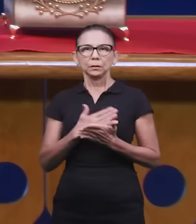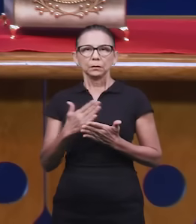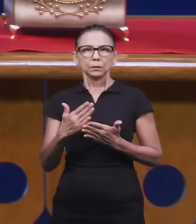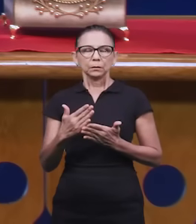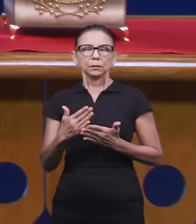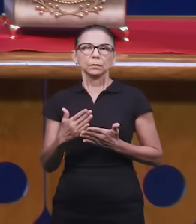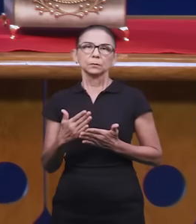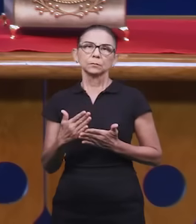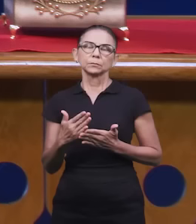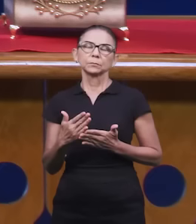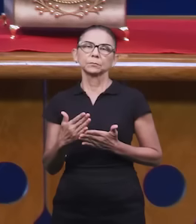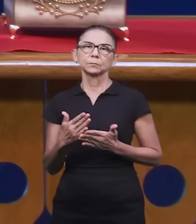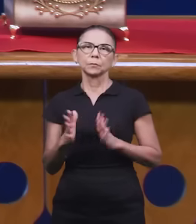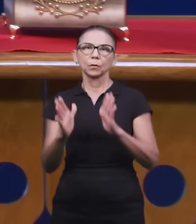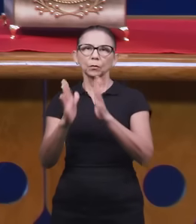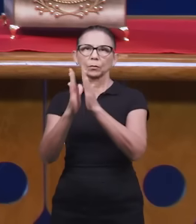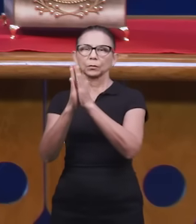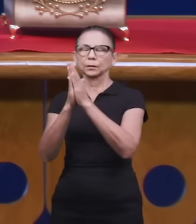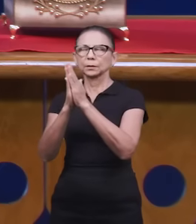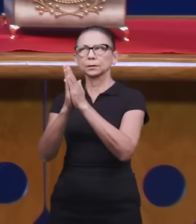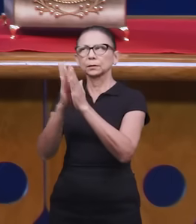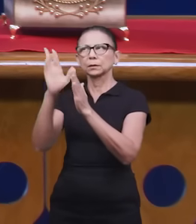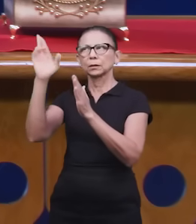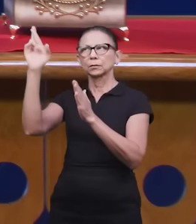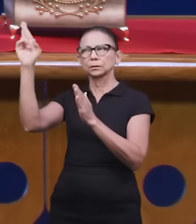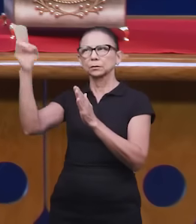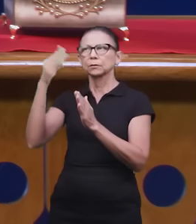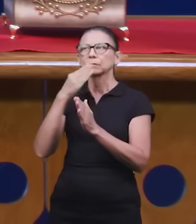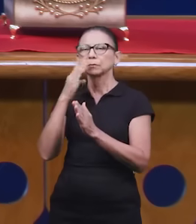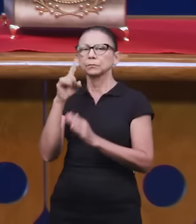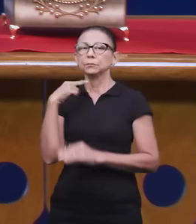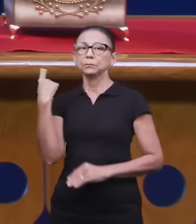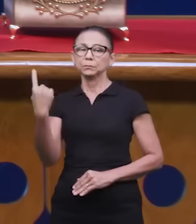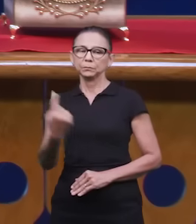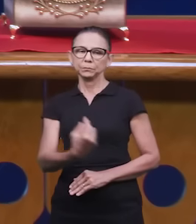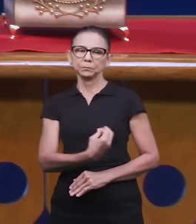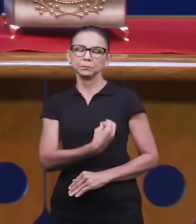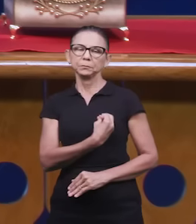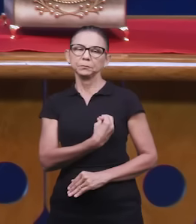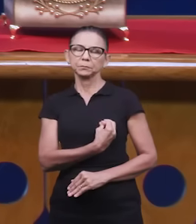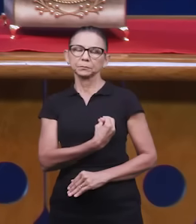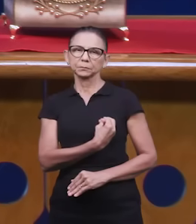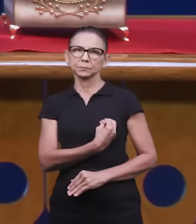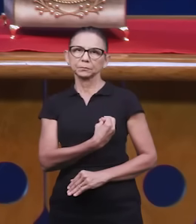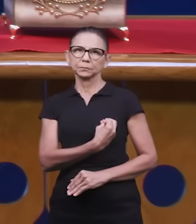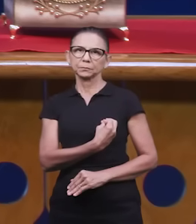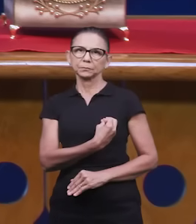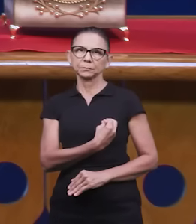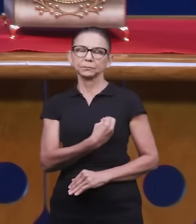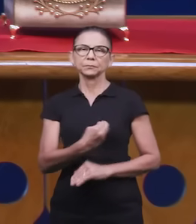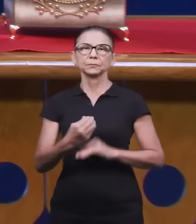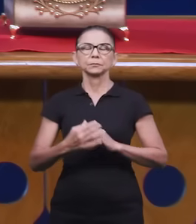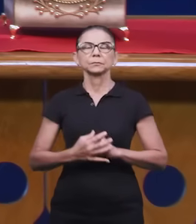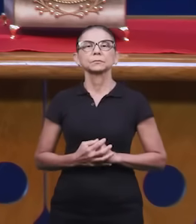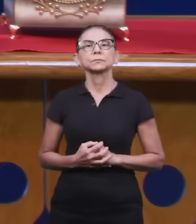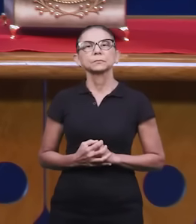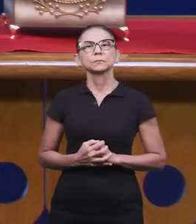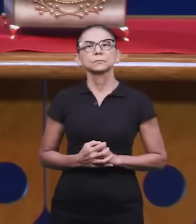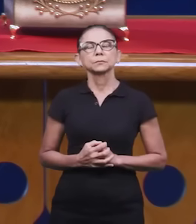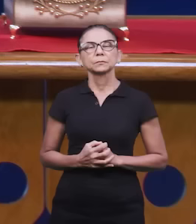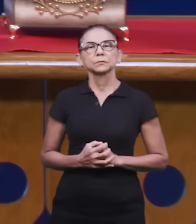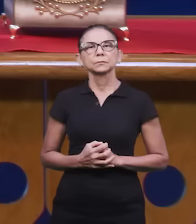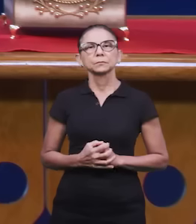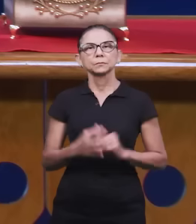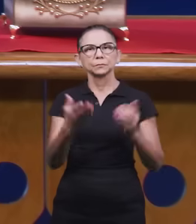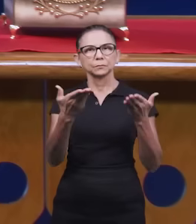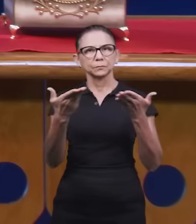vamos iniciar clamando ao Senhor pelas nossas vidas, fazendo o nosso clamor pelo poder do sangue de